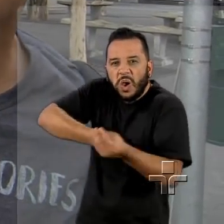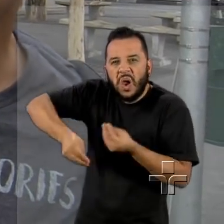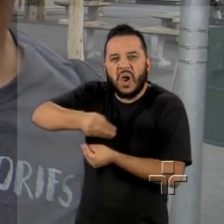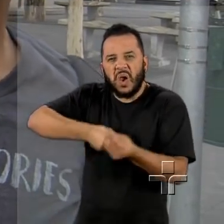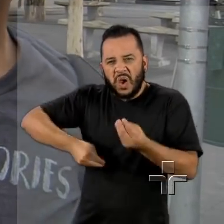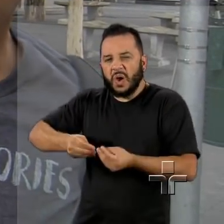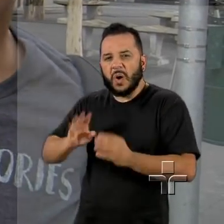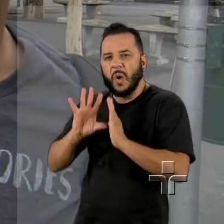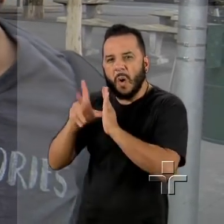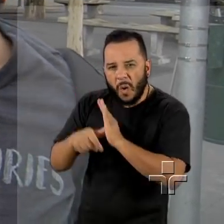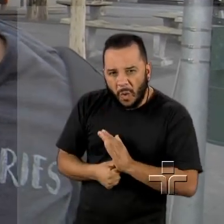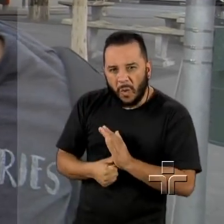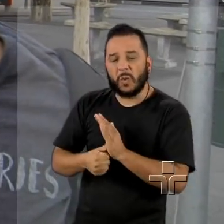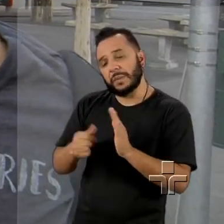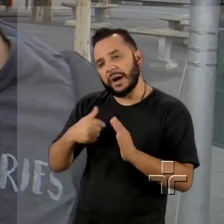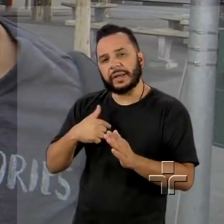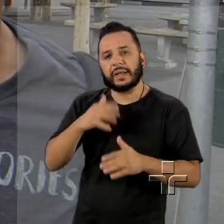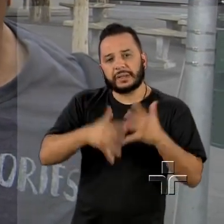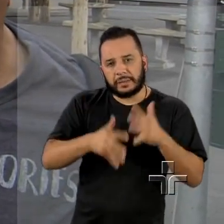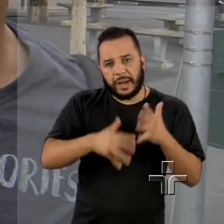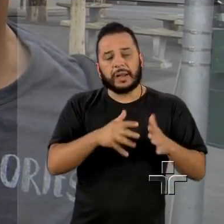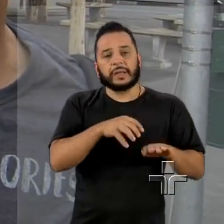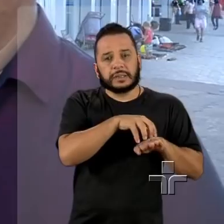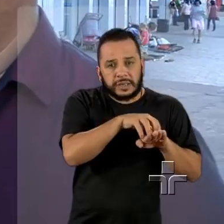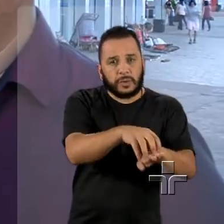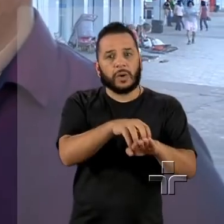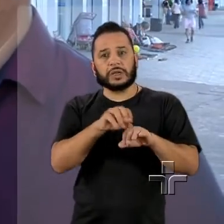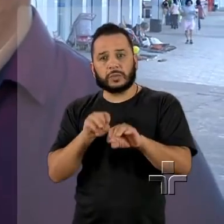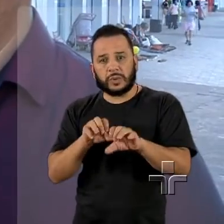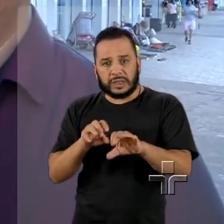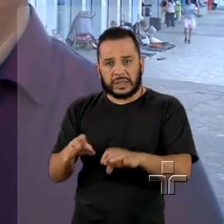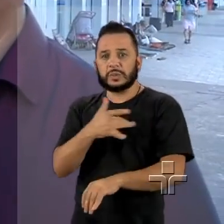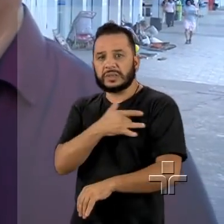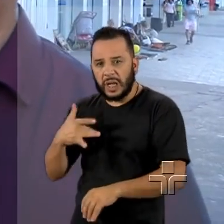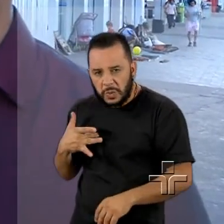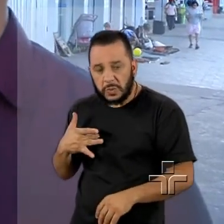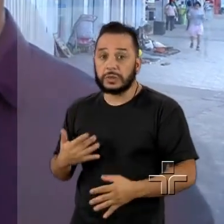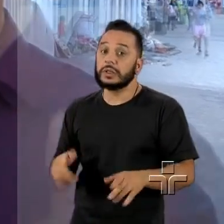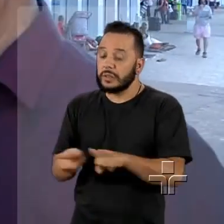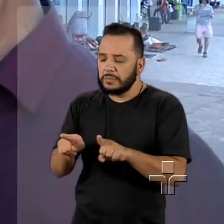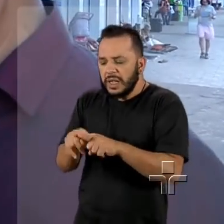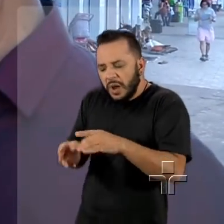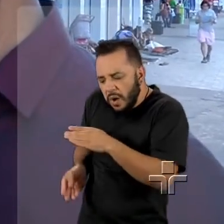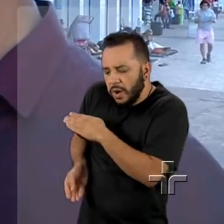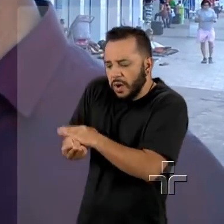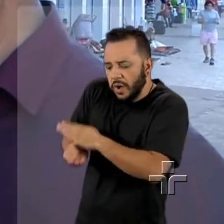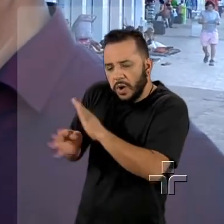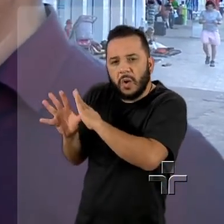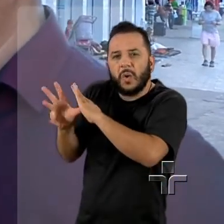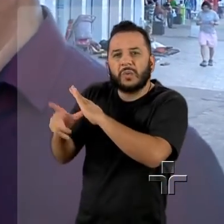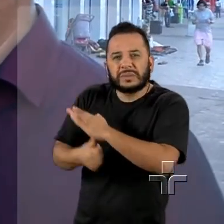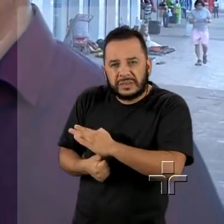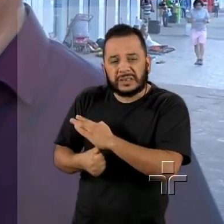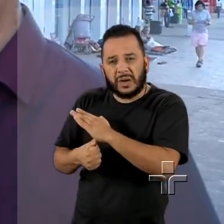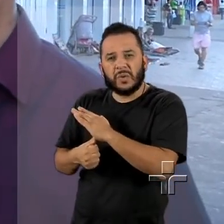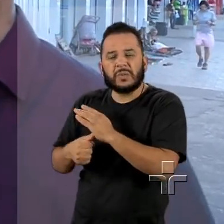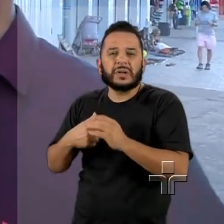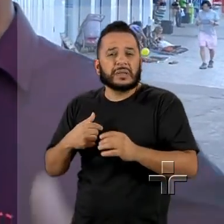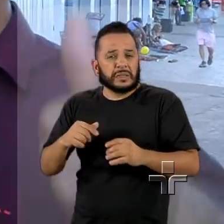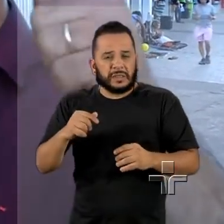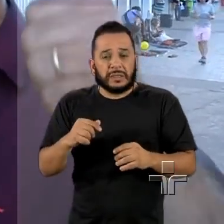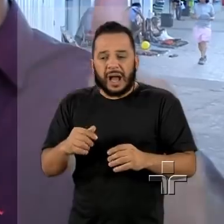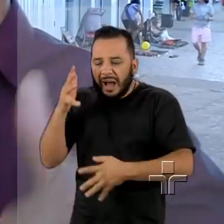golpe, ou seja o que for, acho um exagero, concordo, uma certa histeria de alguma forma. Agora, o protagonismo existiu e eu acho que